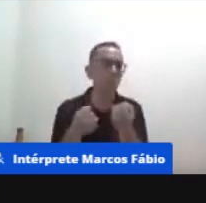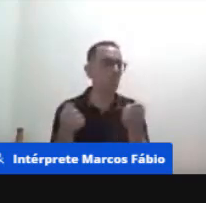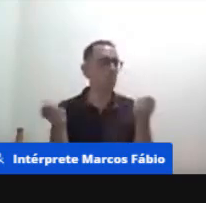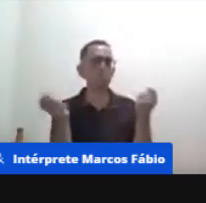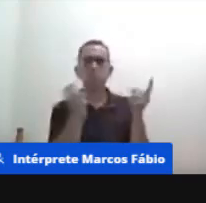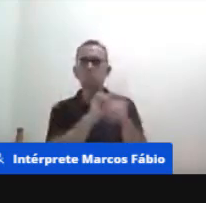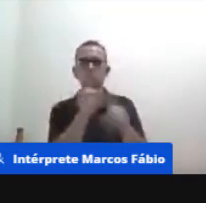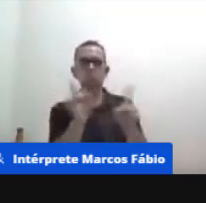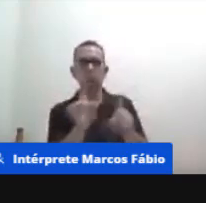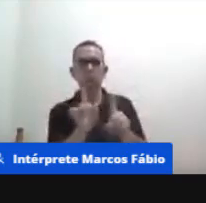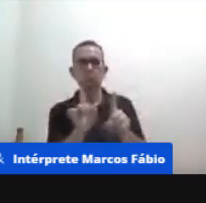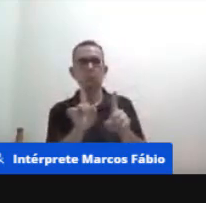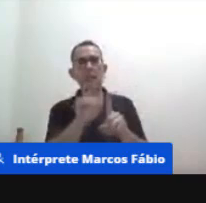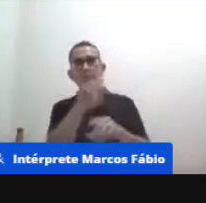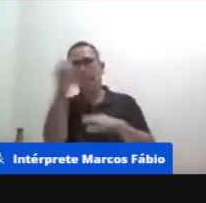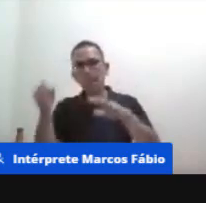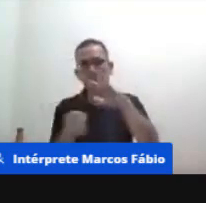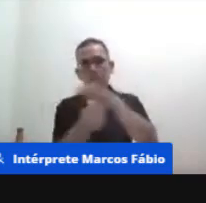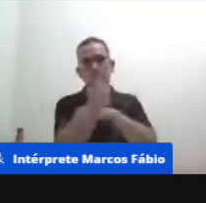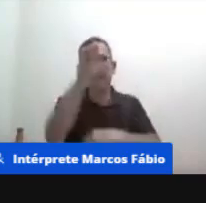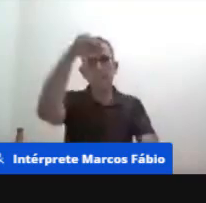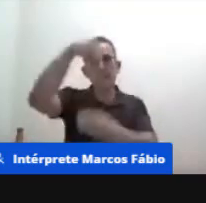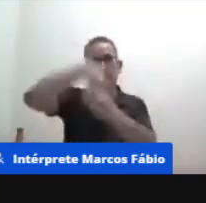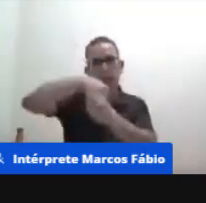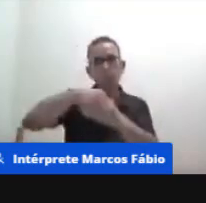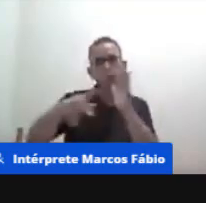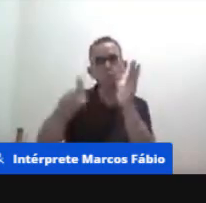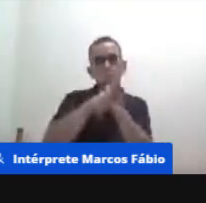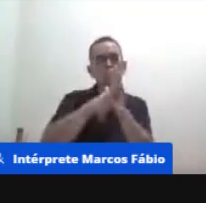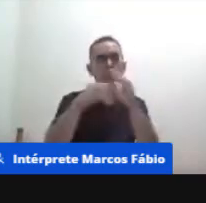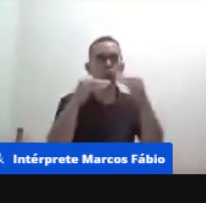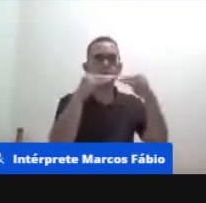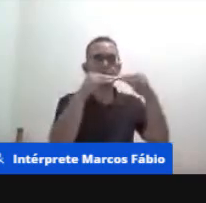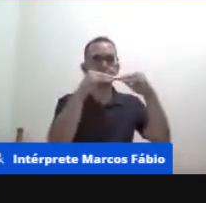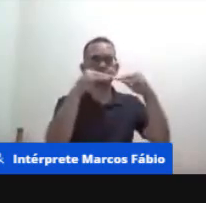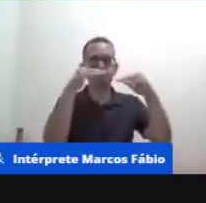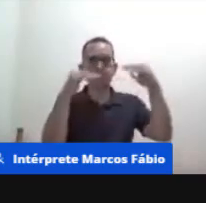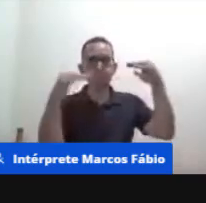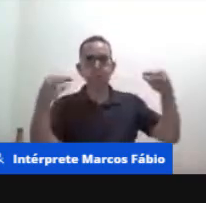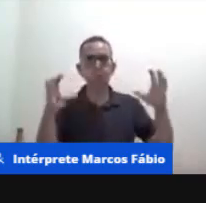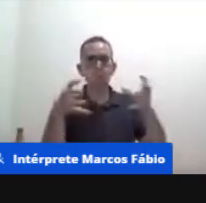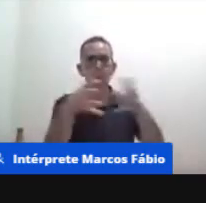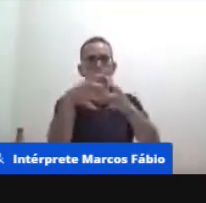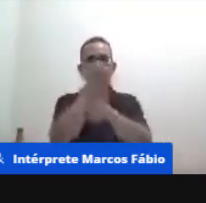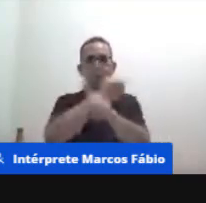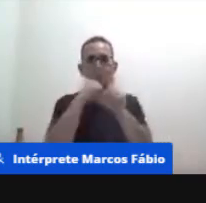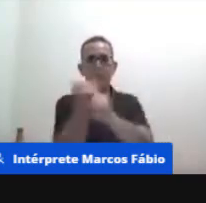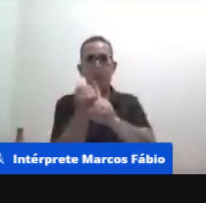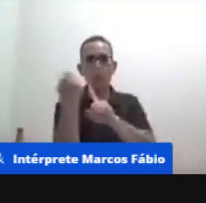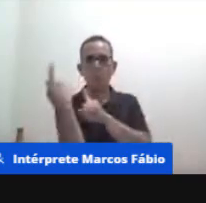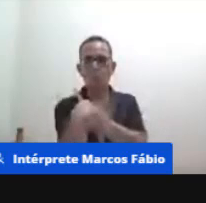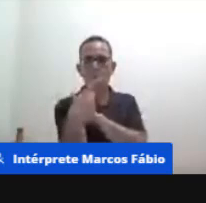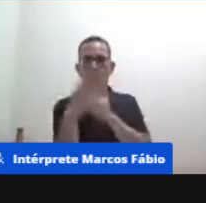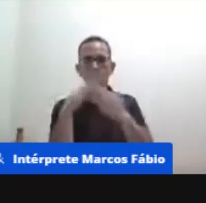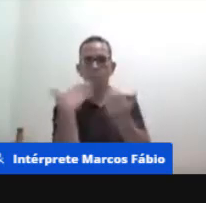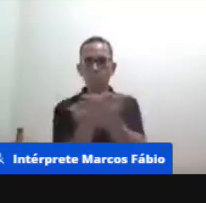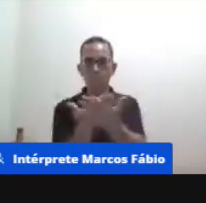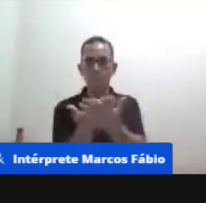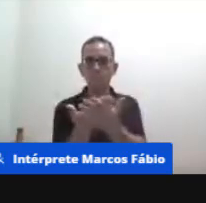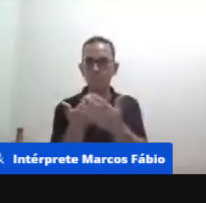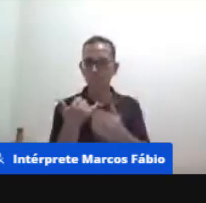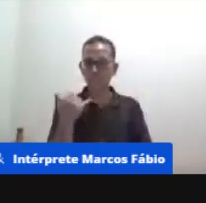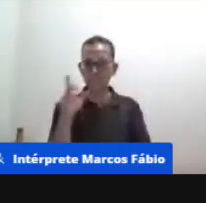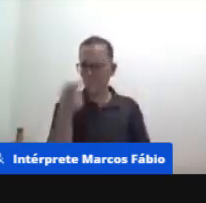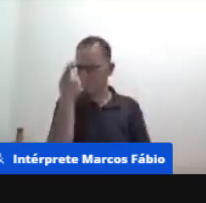inserida dentro do nivelamento do grupo social dela ali, do grupo escolar. Da sua idade cronológica. Dos seus pares, né?